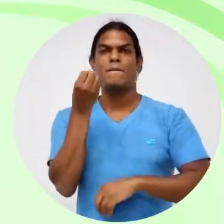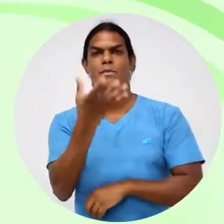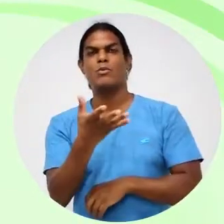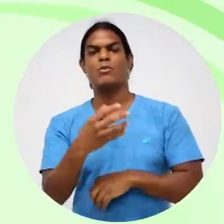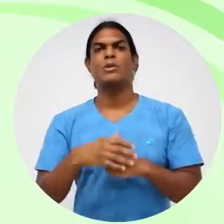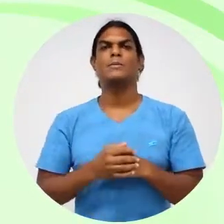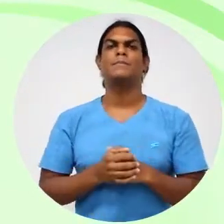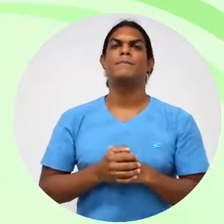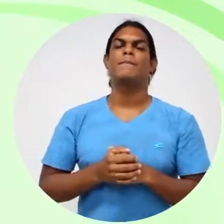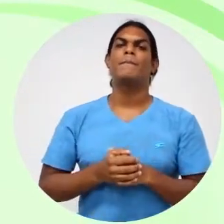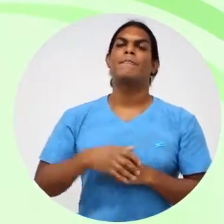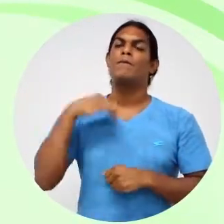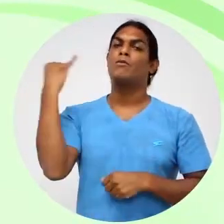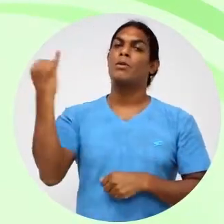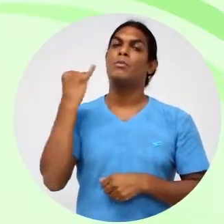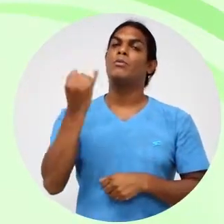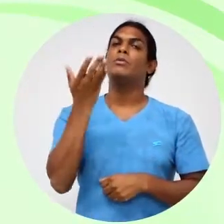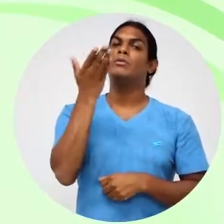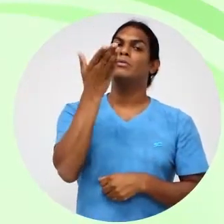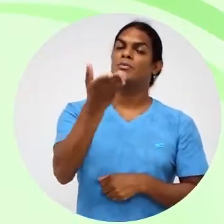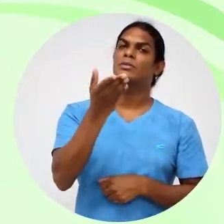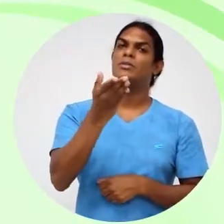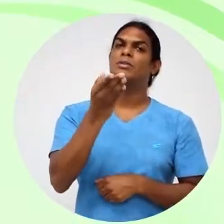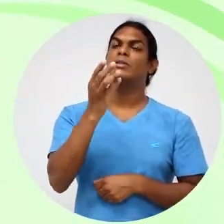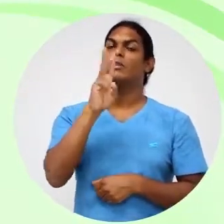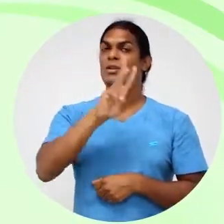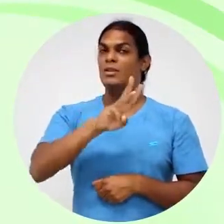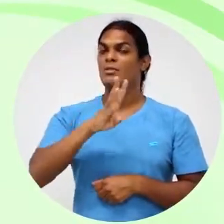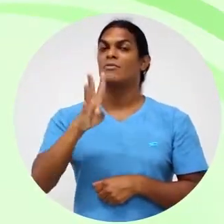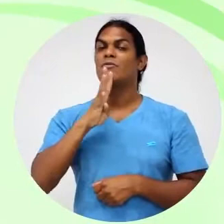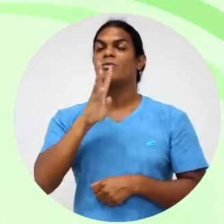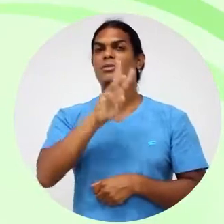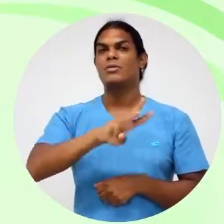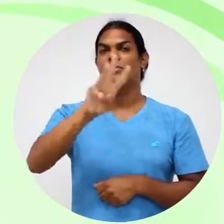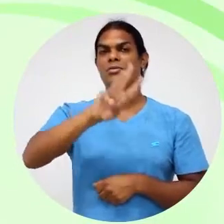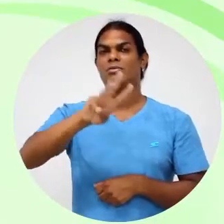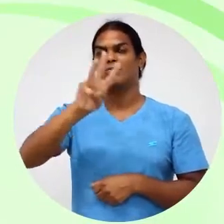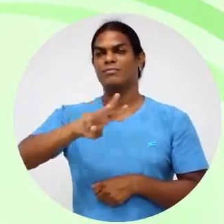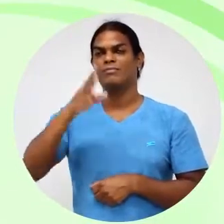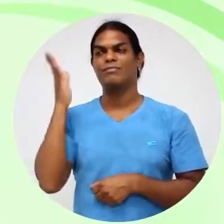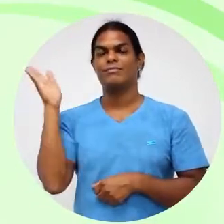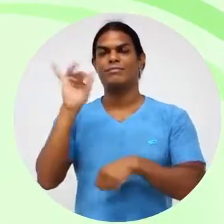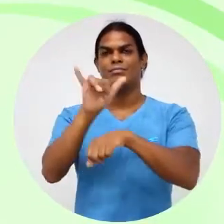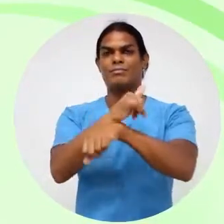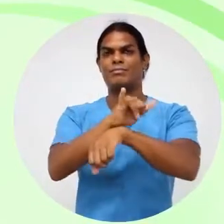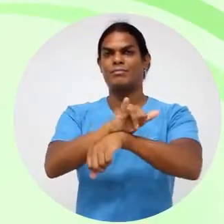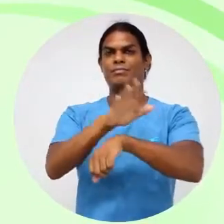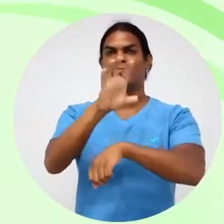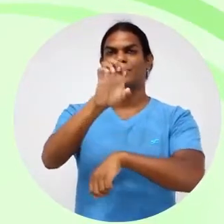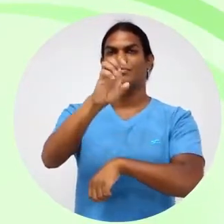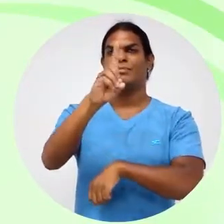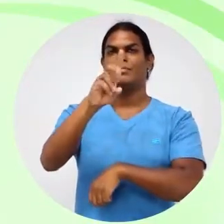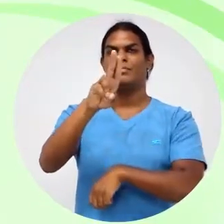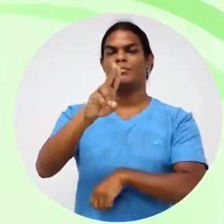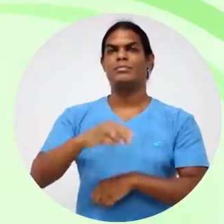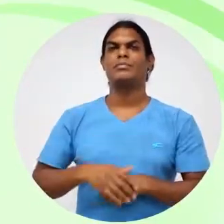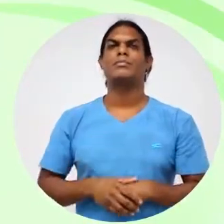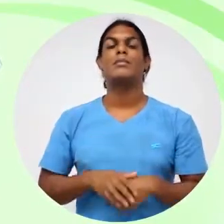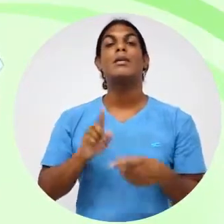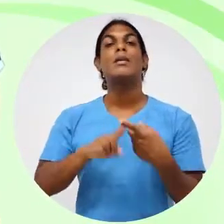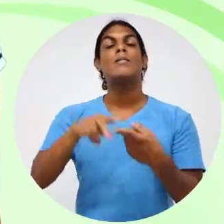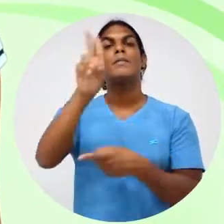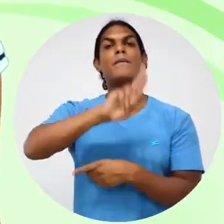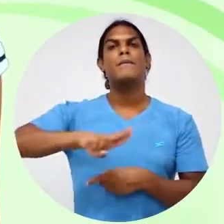uma passada no YouTube Edu para conhecê-lo. Uma outra plataforma que é muito utilizada, que é